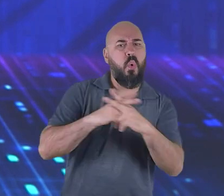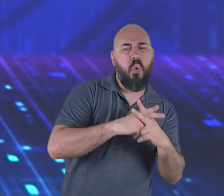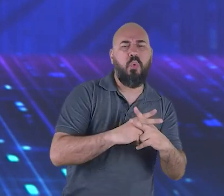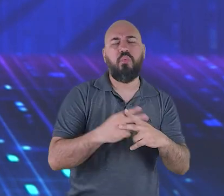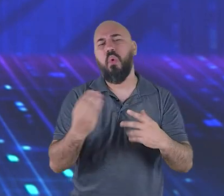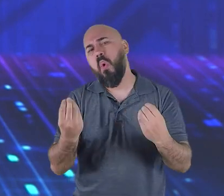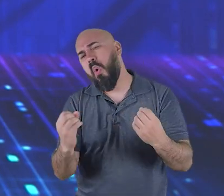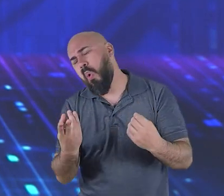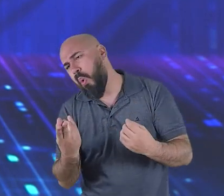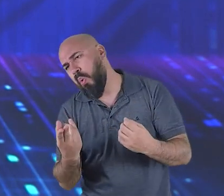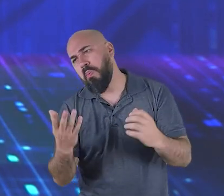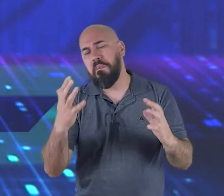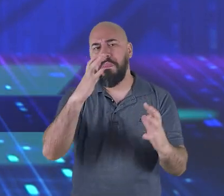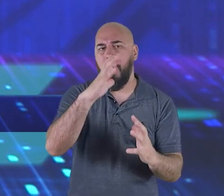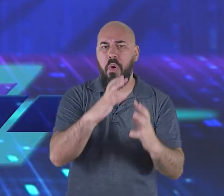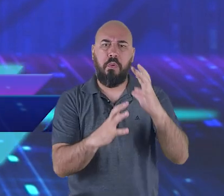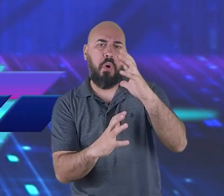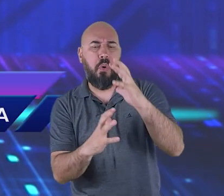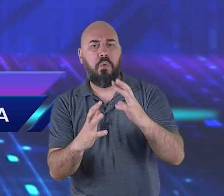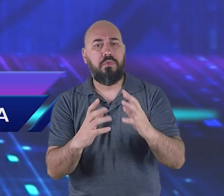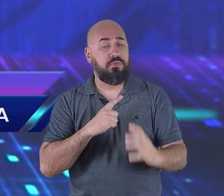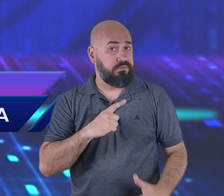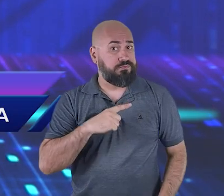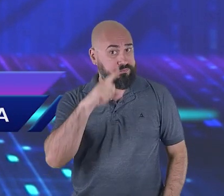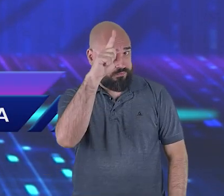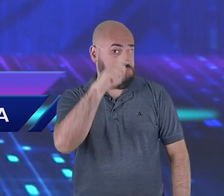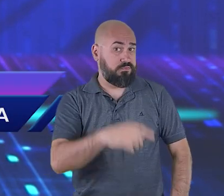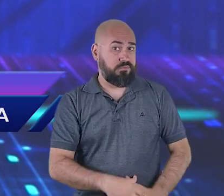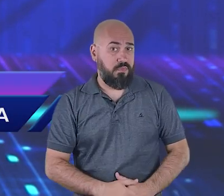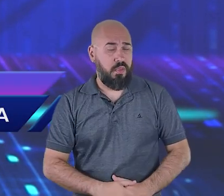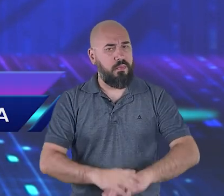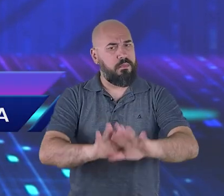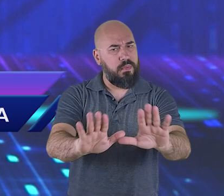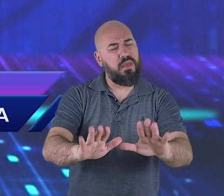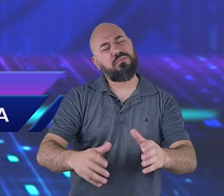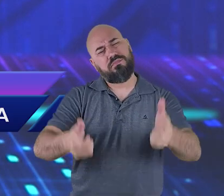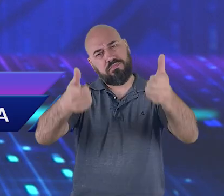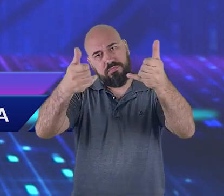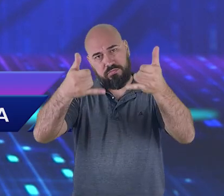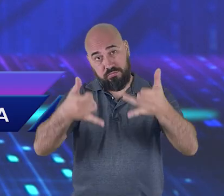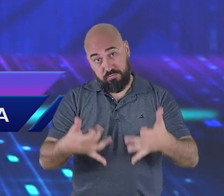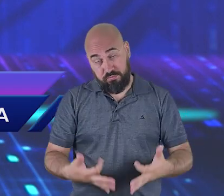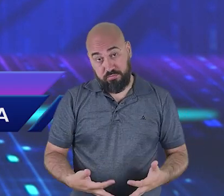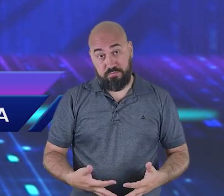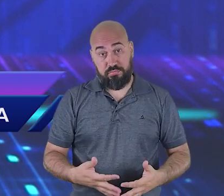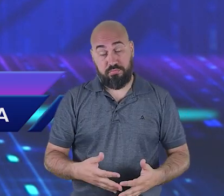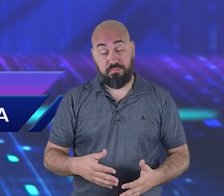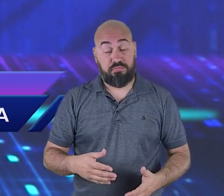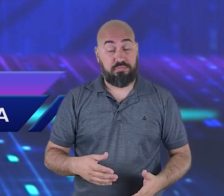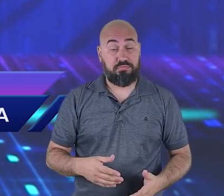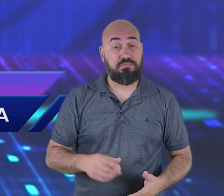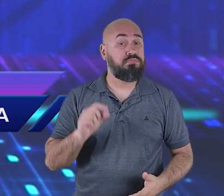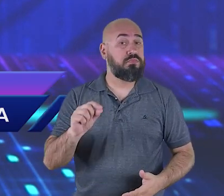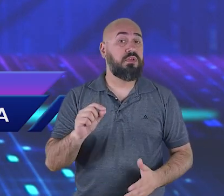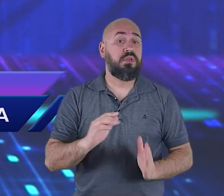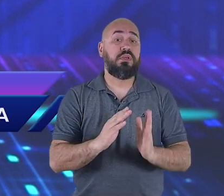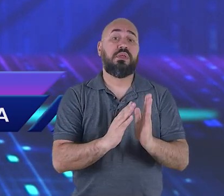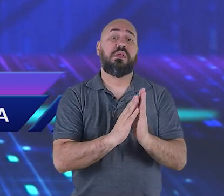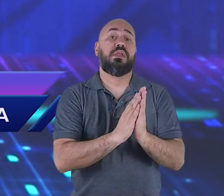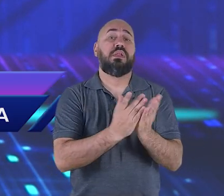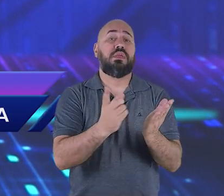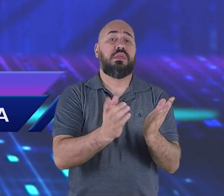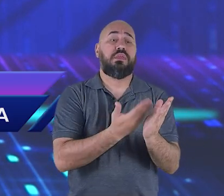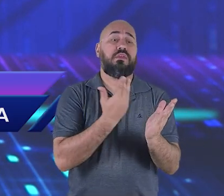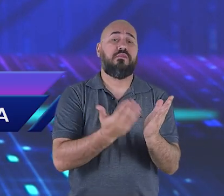começou. Agora, o primeiro relato que eu quero trazer aqui para a nossa discussão está no livro